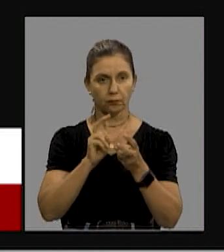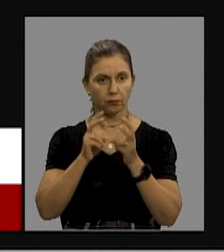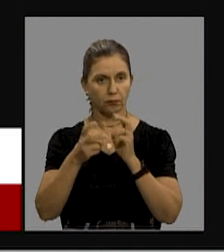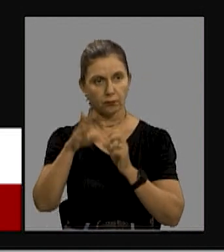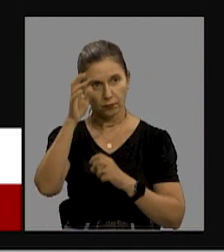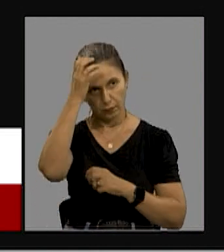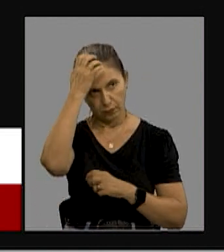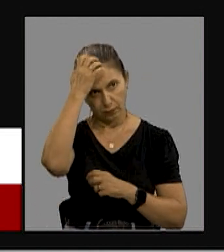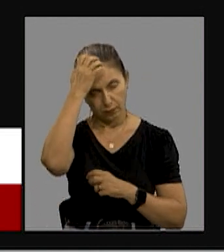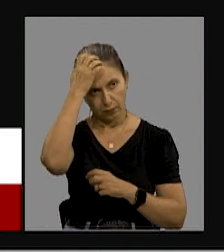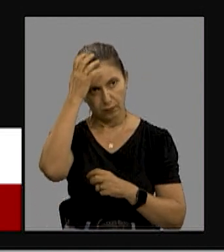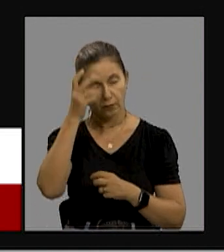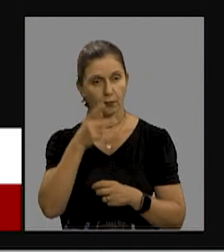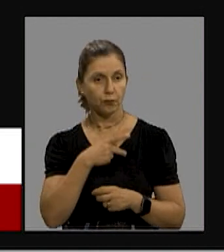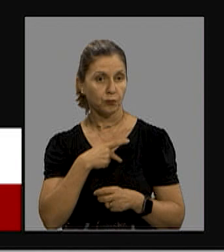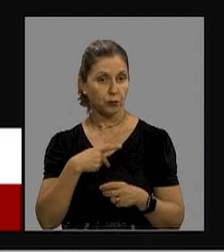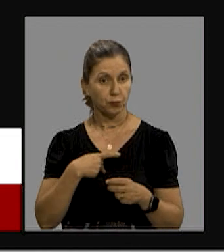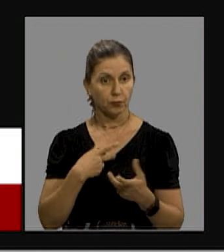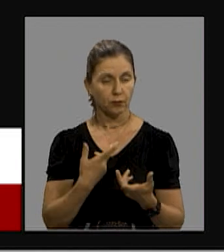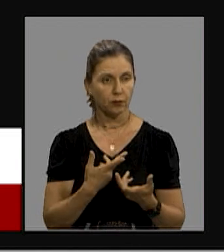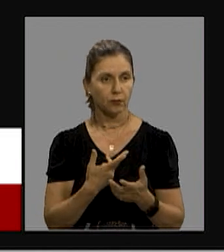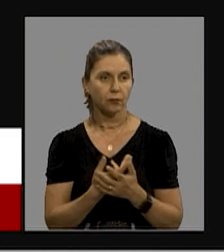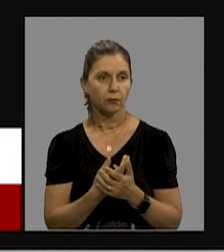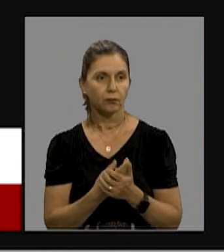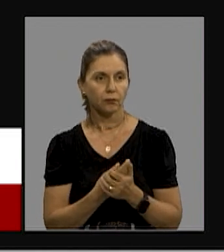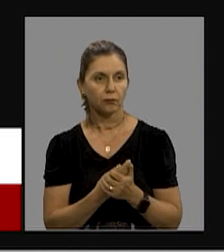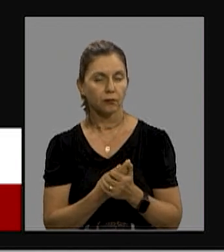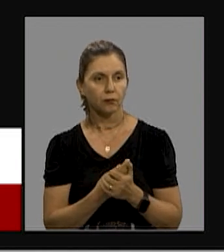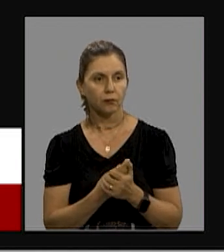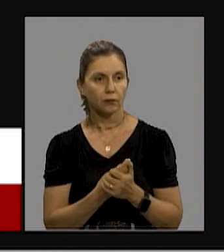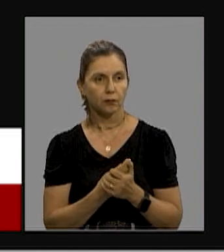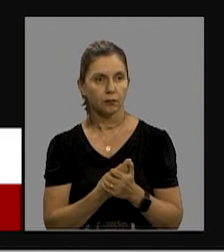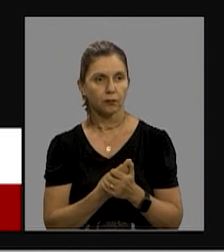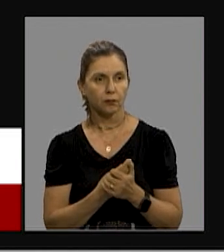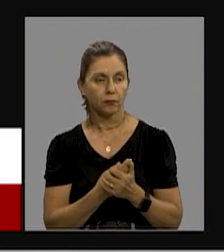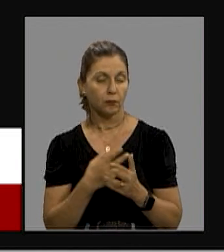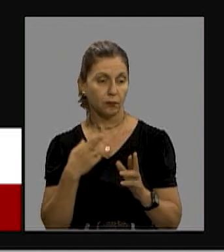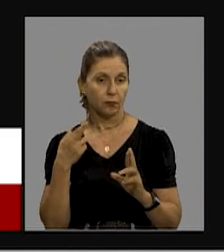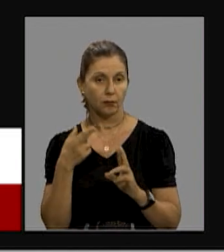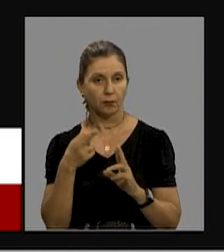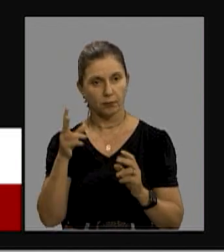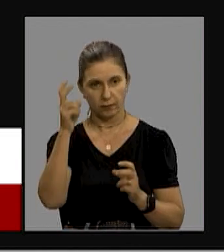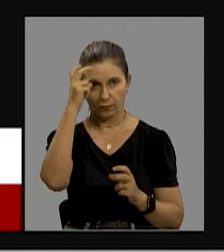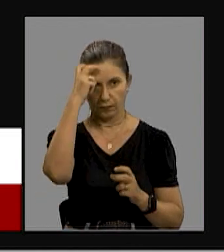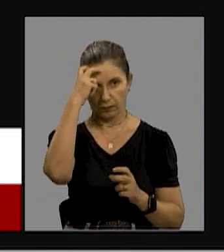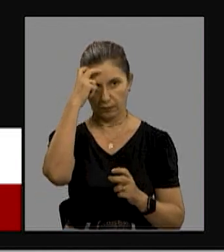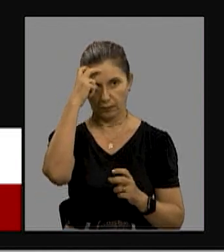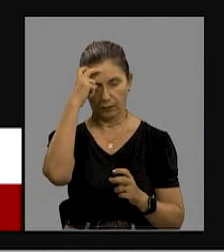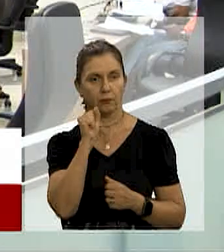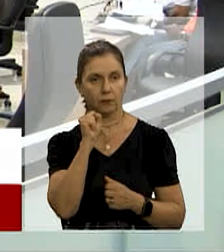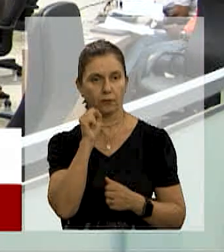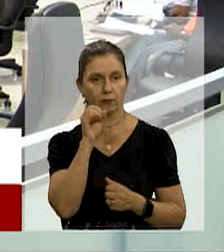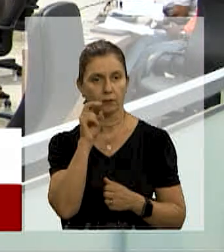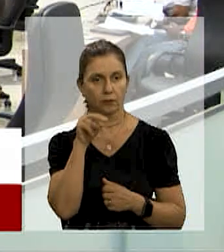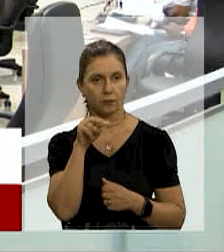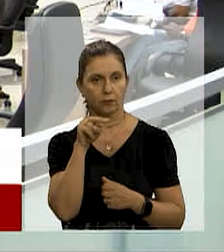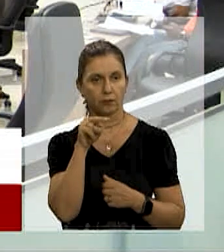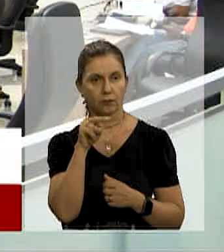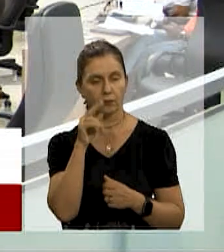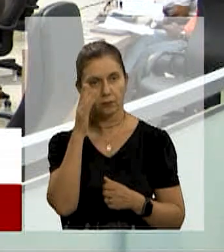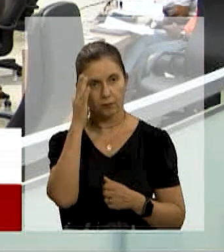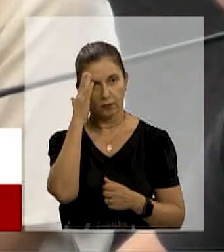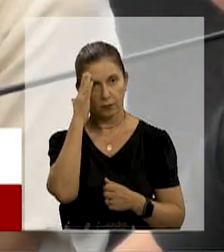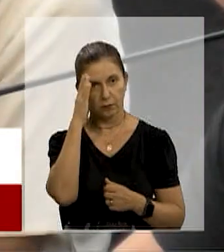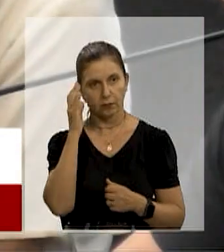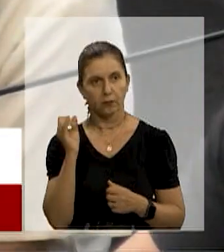de pastorinhas. Então, é uma grande referência cultural da nossa cidade. A gente sabe